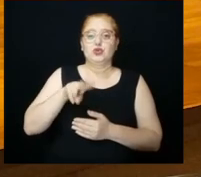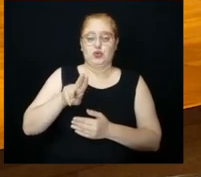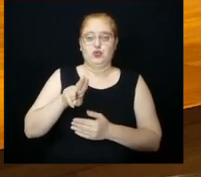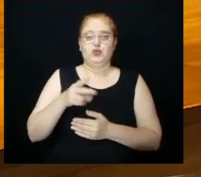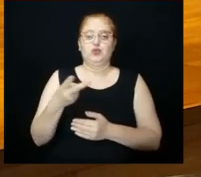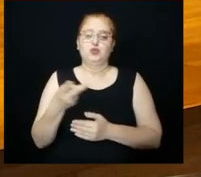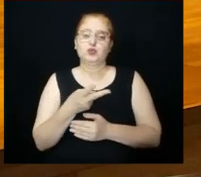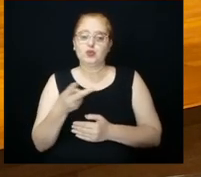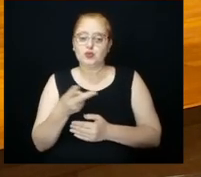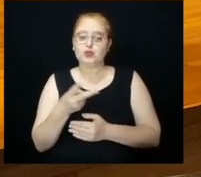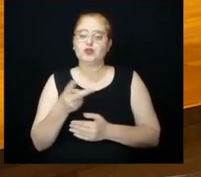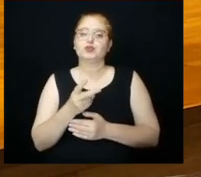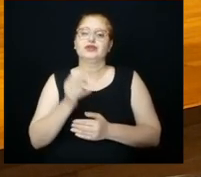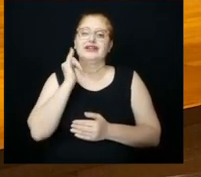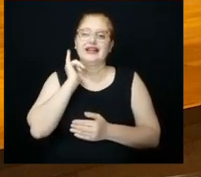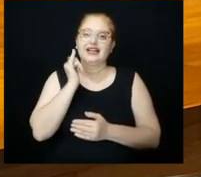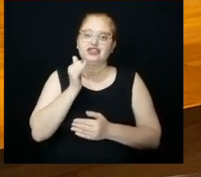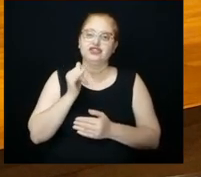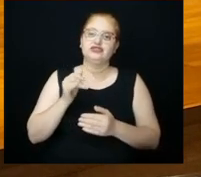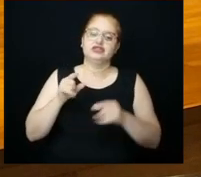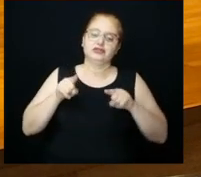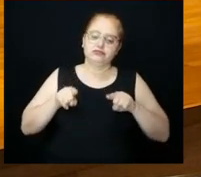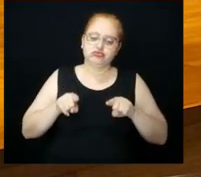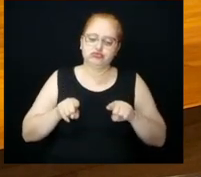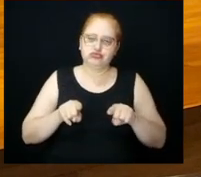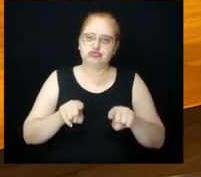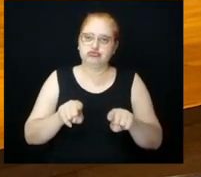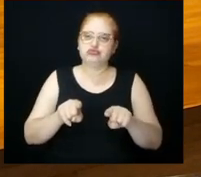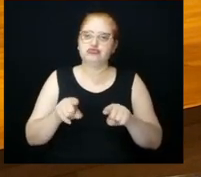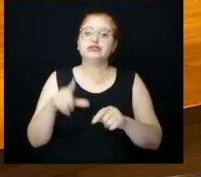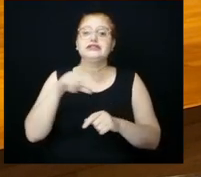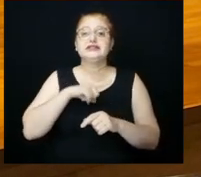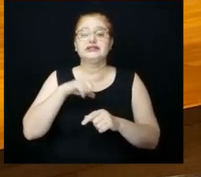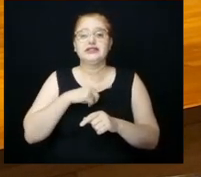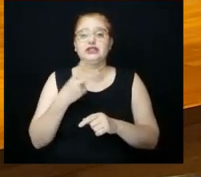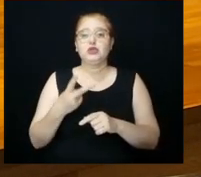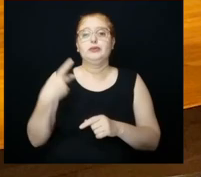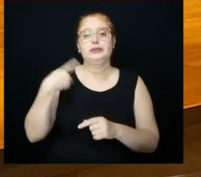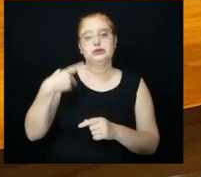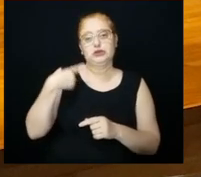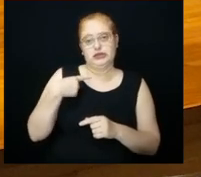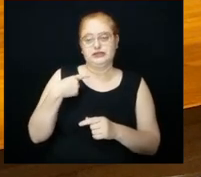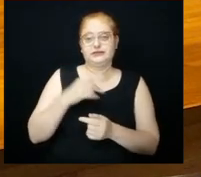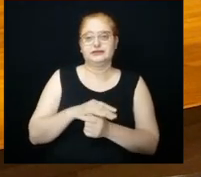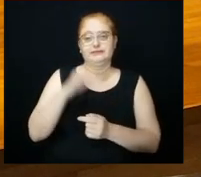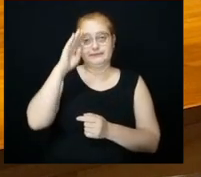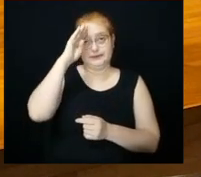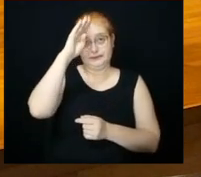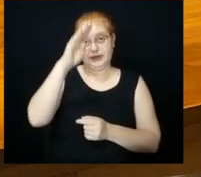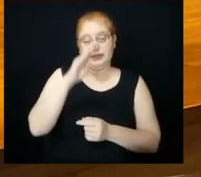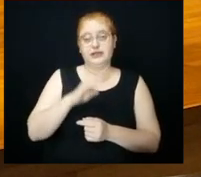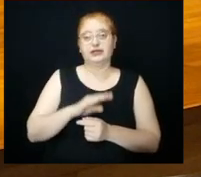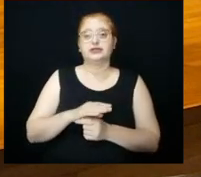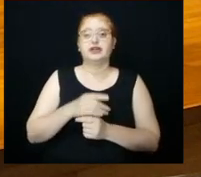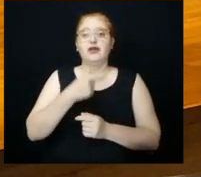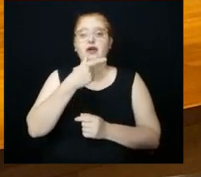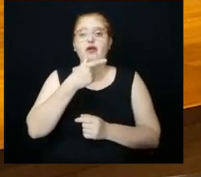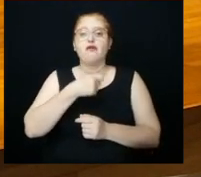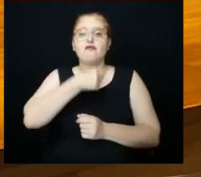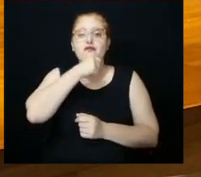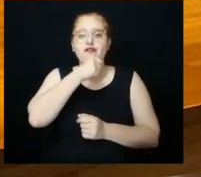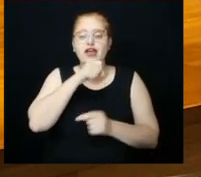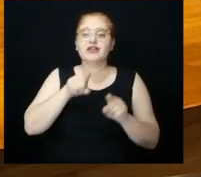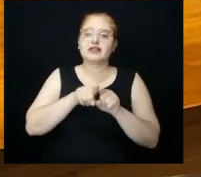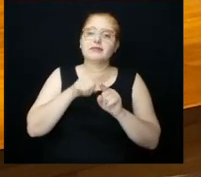Essas duas narrativas paralelas, então, vão ter esses dois personagens, né? Os principais, Tuanir e Muidinga,